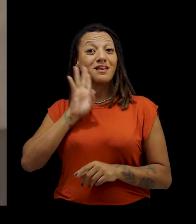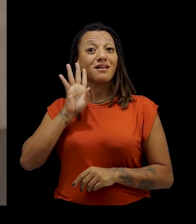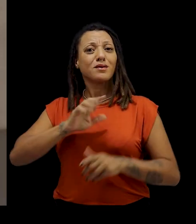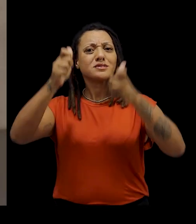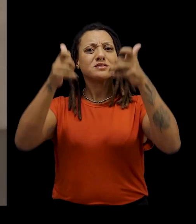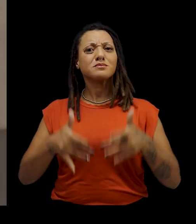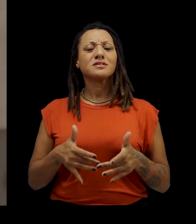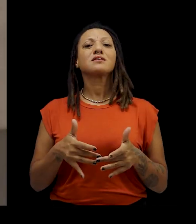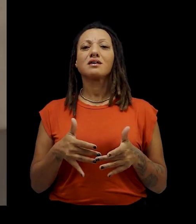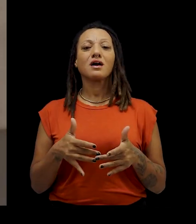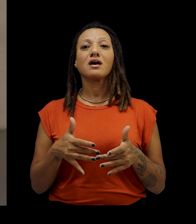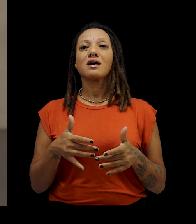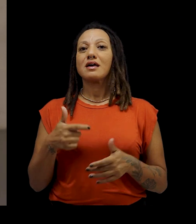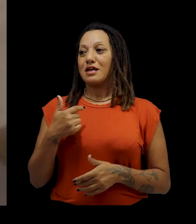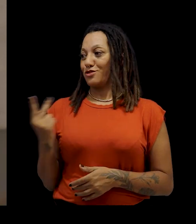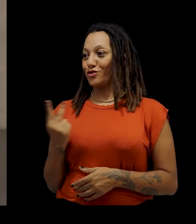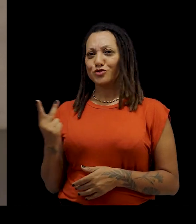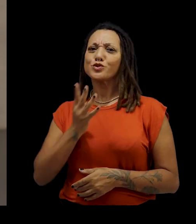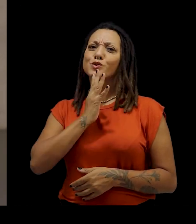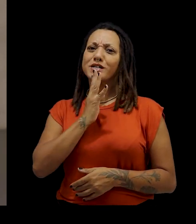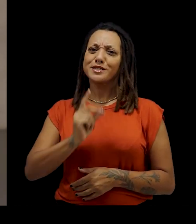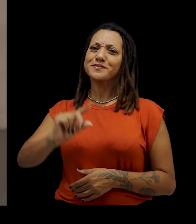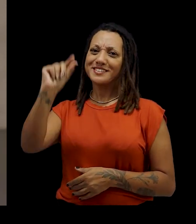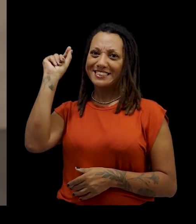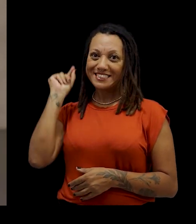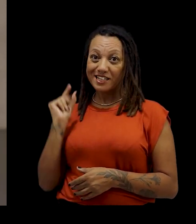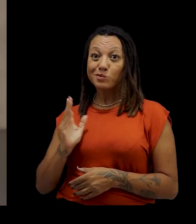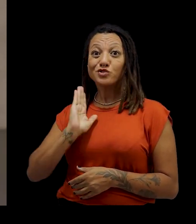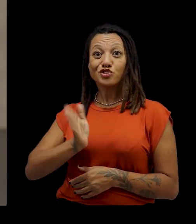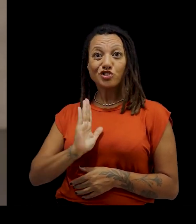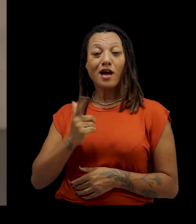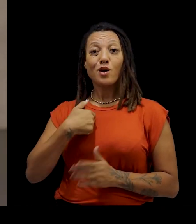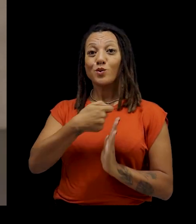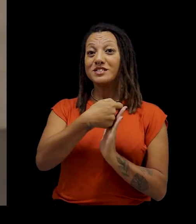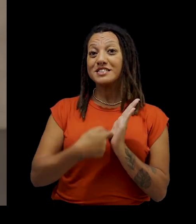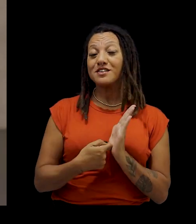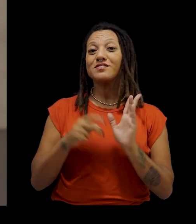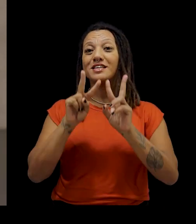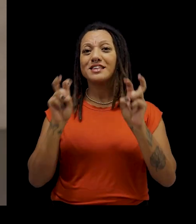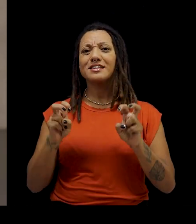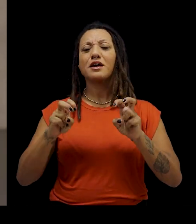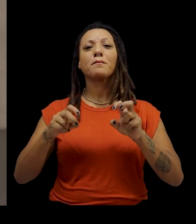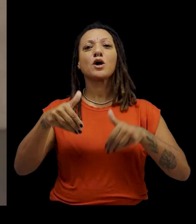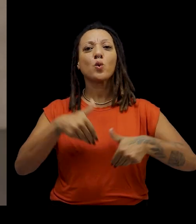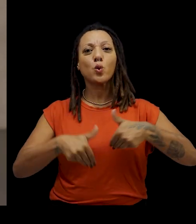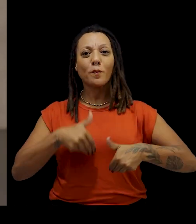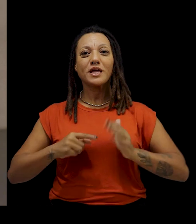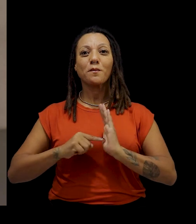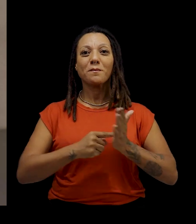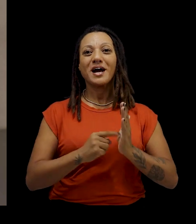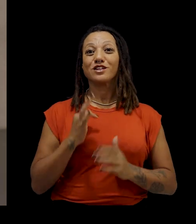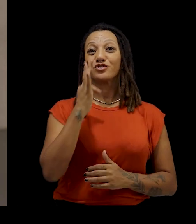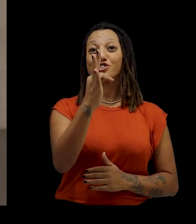legal começar falando que eu e a Janaína a gente se conhece há bastante tempo já, e que eu tinha escrito sobre o Curupira e a Máquina do Destino quando ele